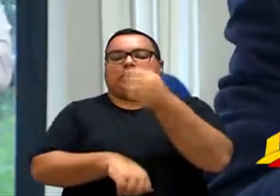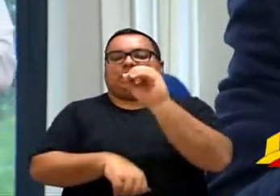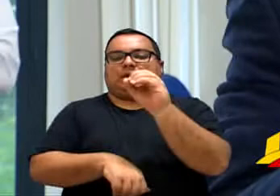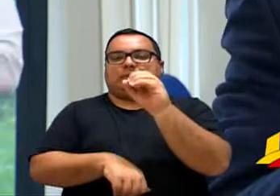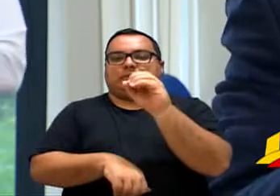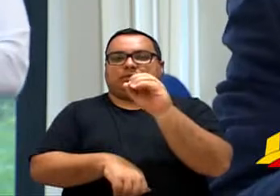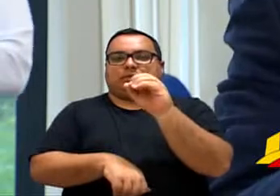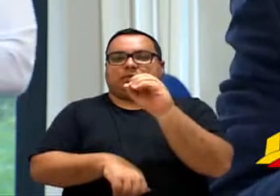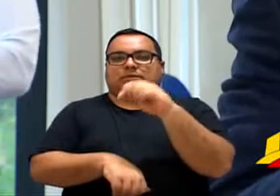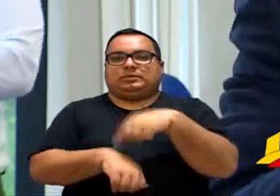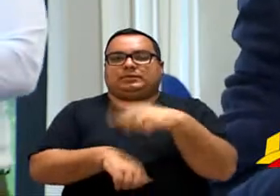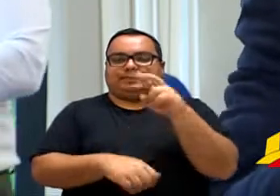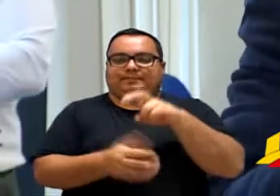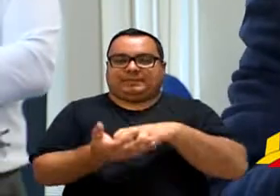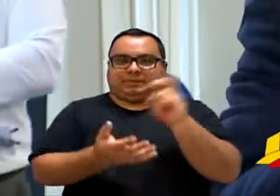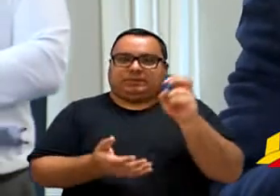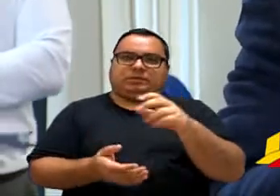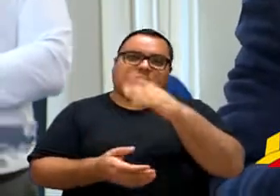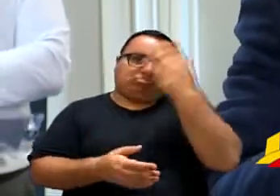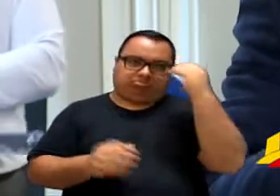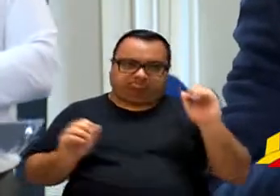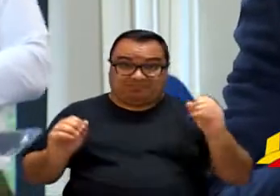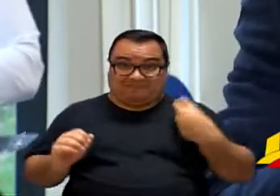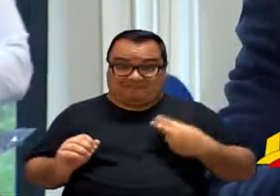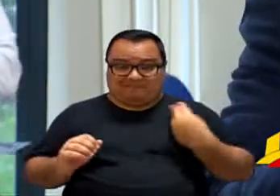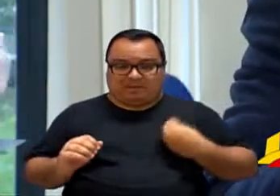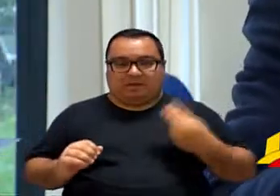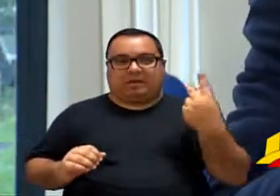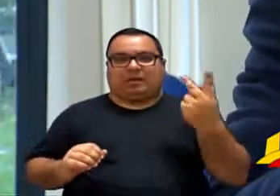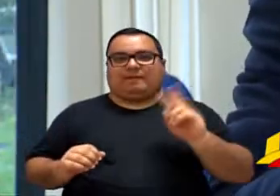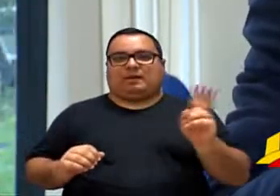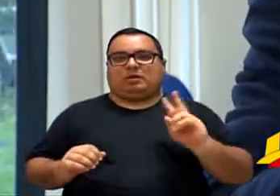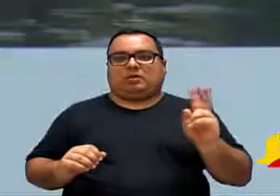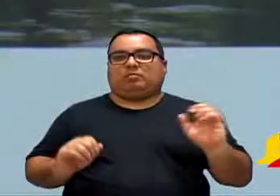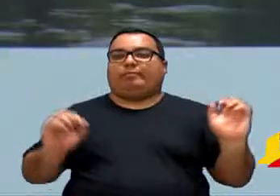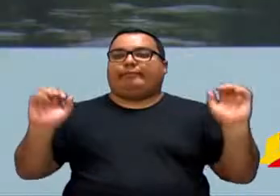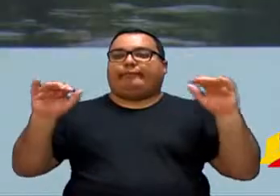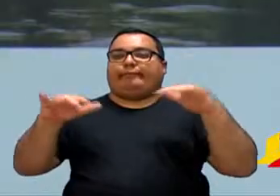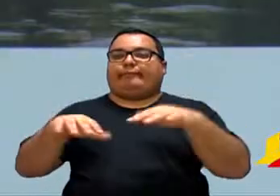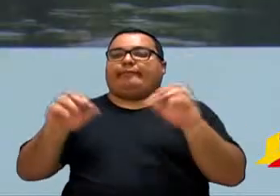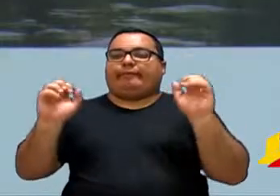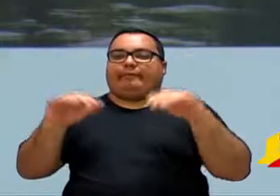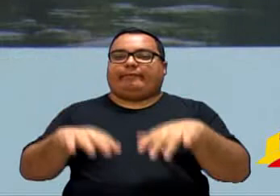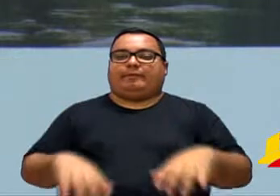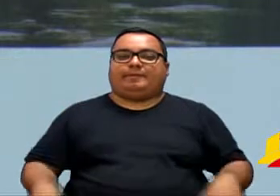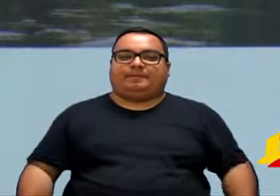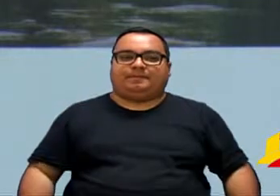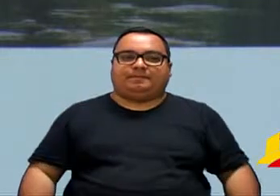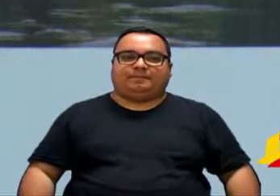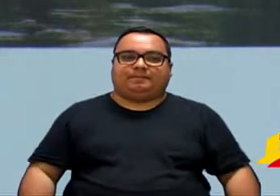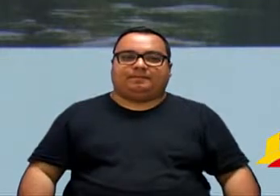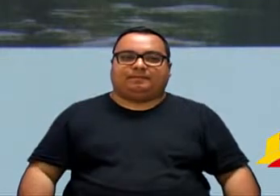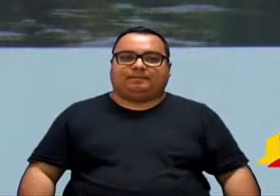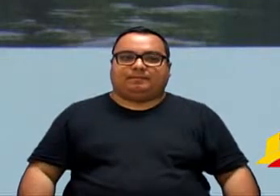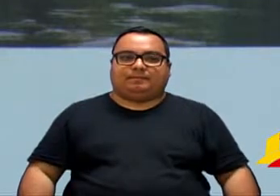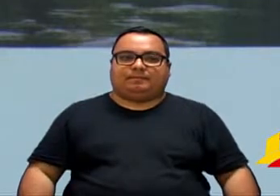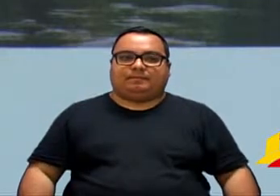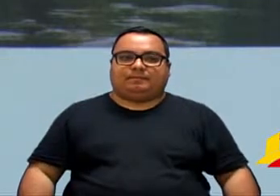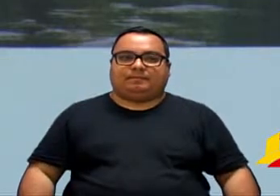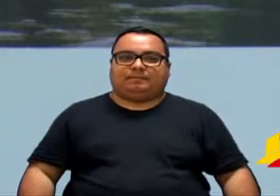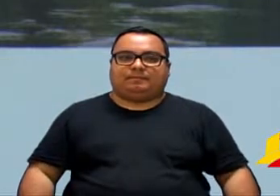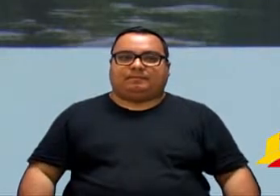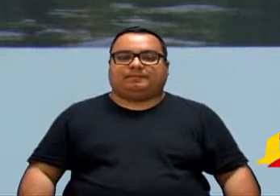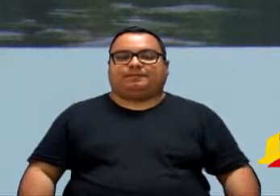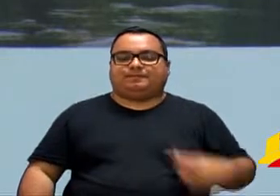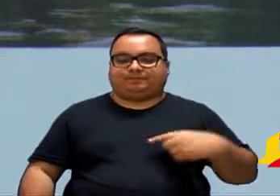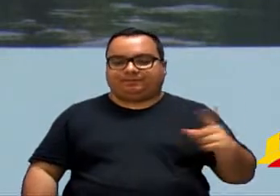os vereadores que puderem comparecer com pareço os que não puderem mandar um assessor advogado lógico porque eu já estou em um Congresso eu estarei